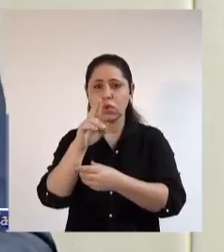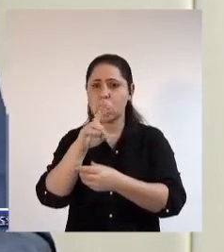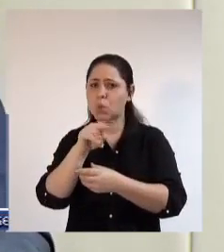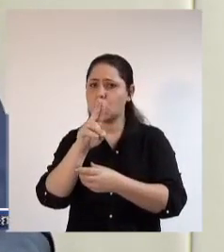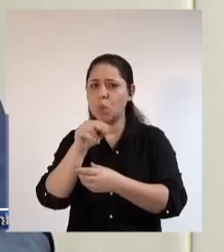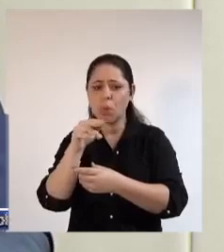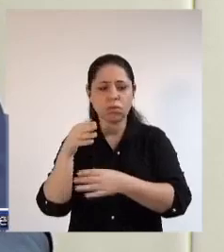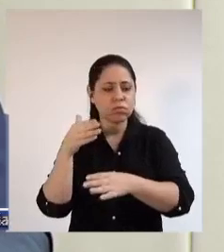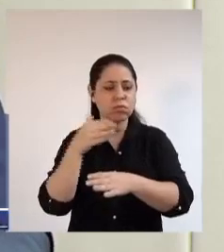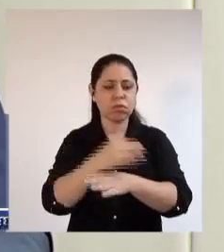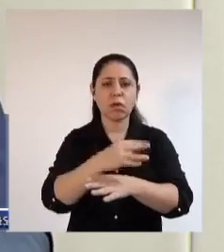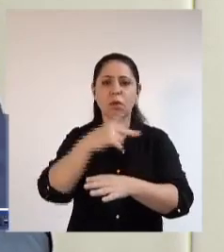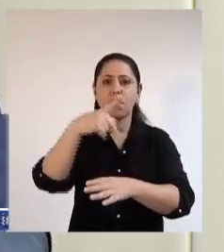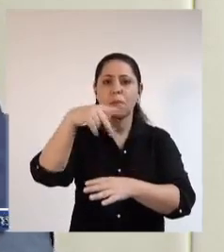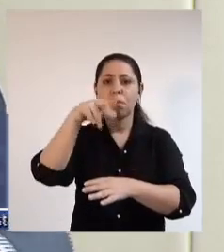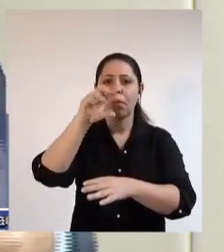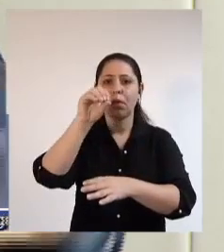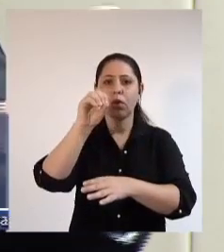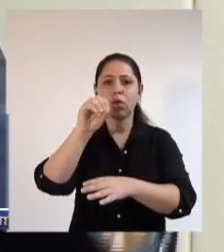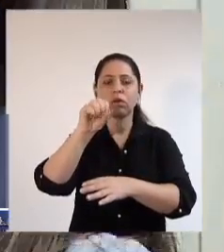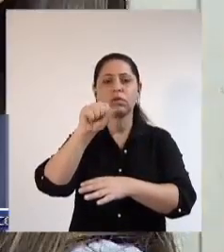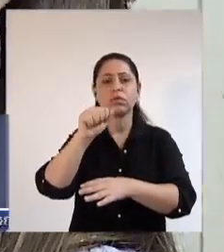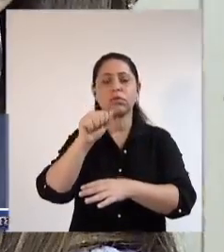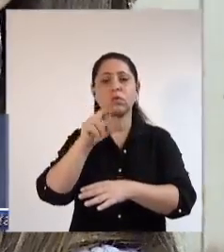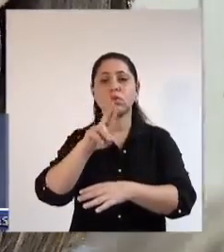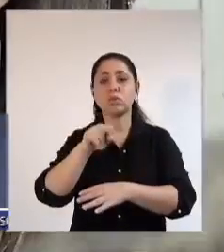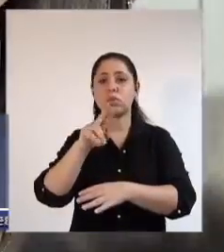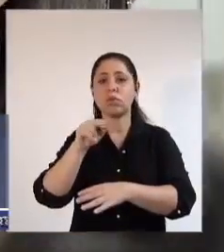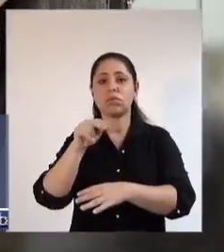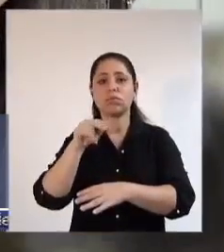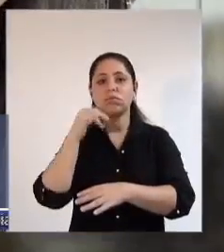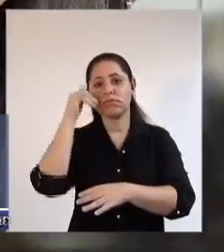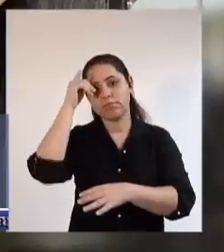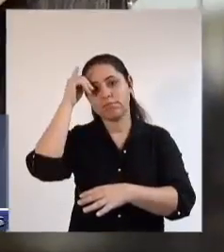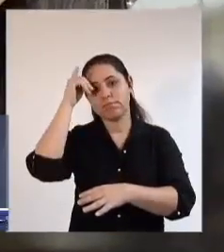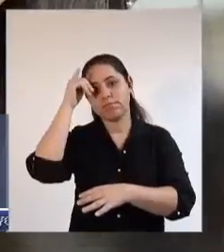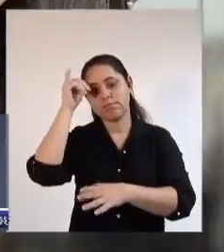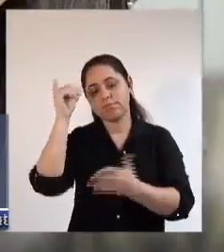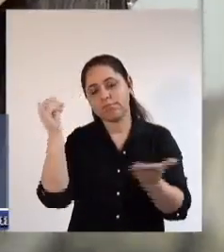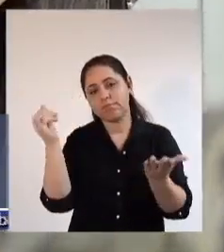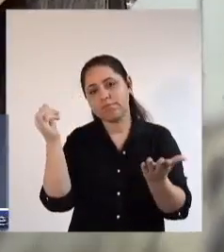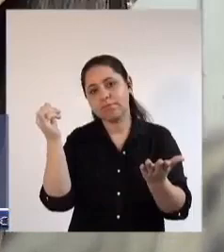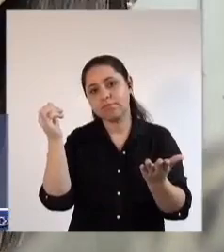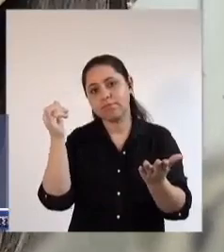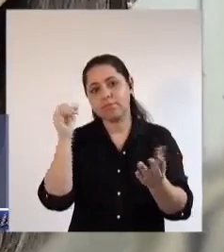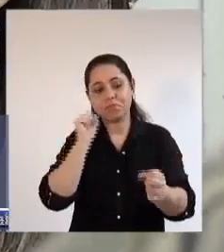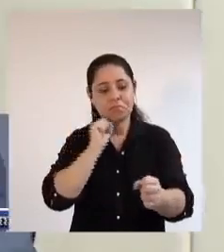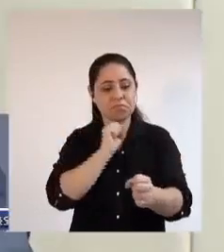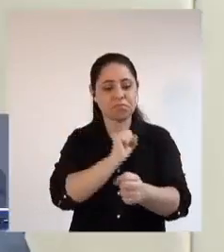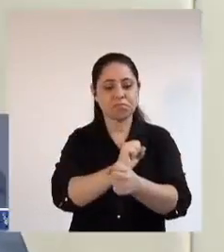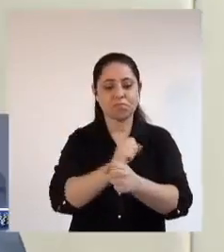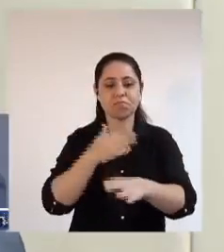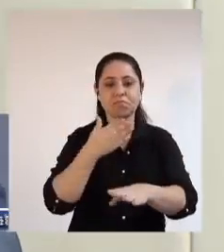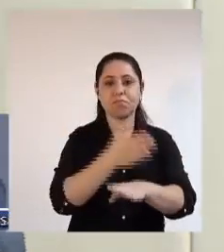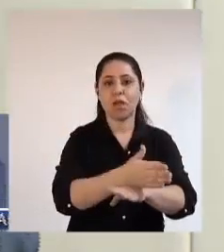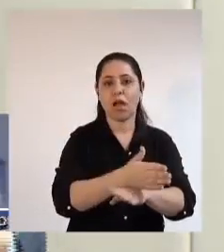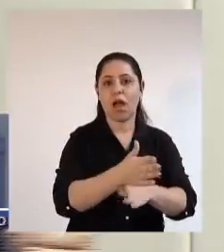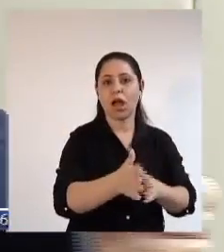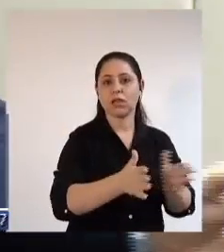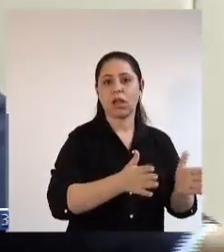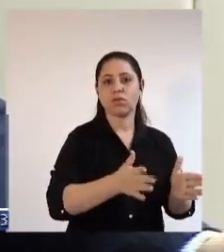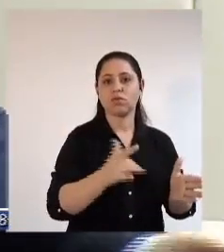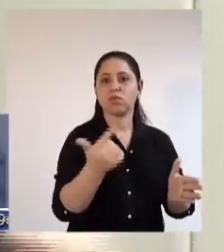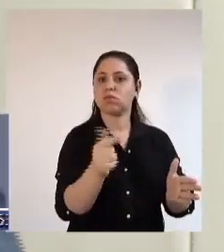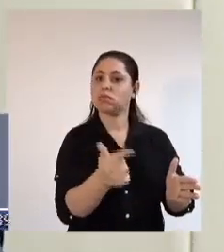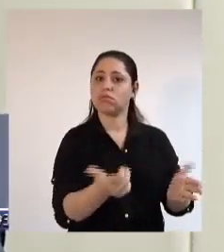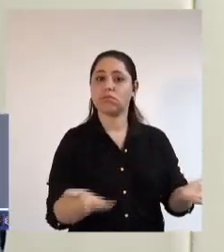prosa por que por que não é possível o acesso ao prosa então eu concordo plenamente com